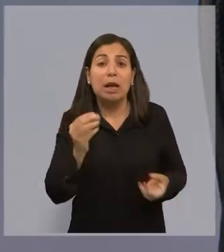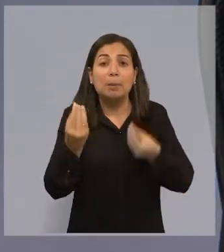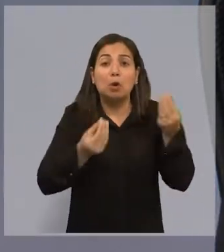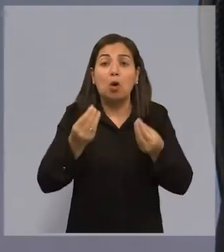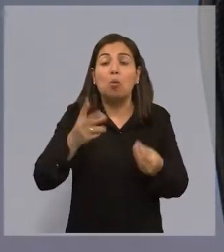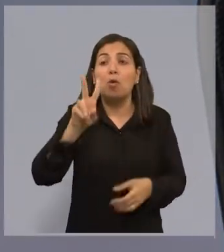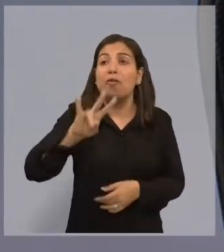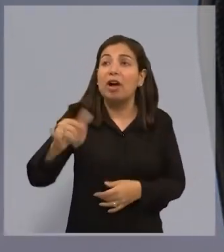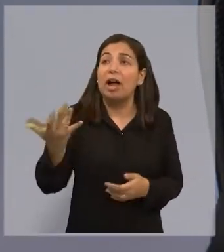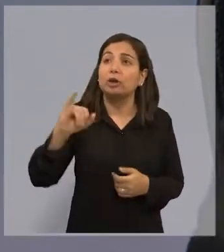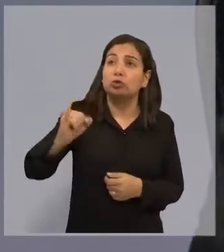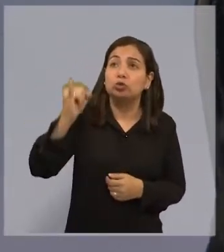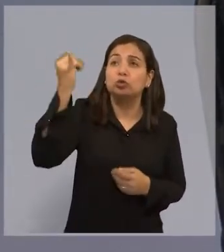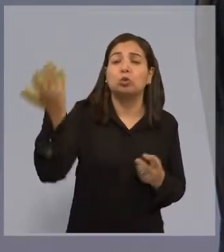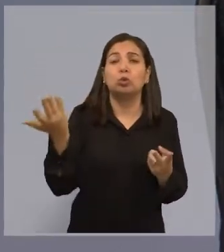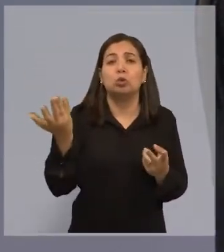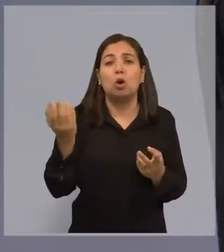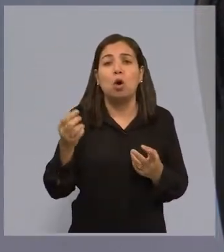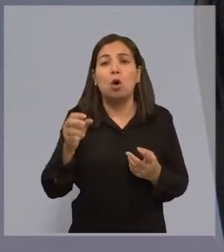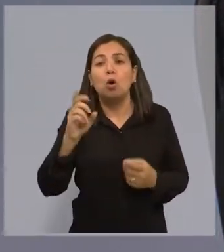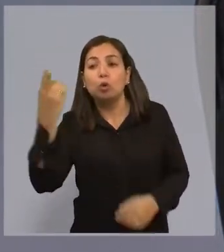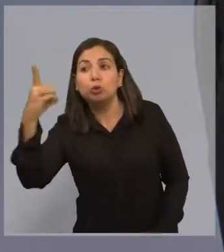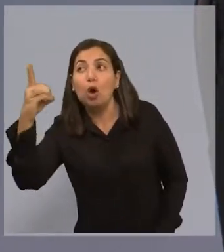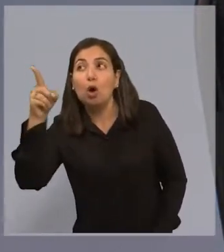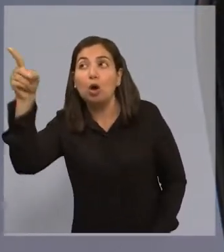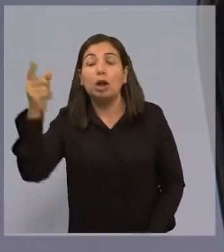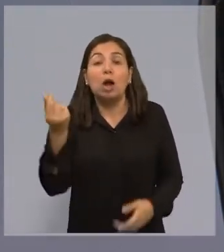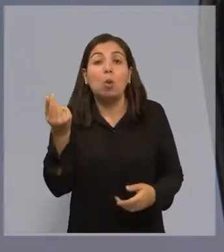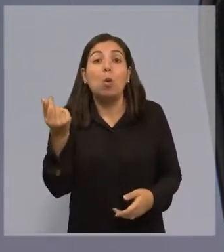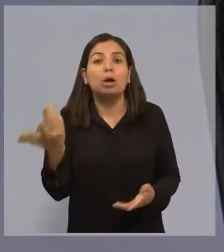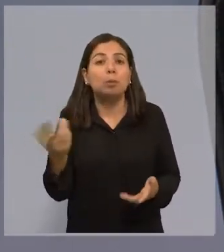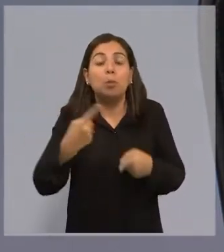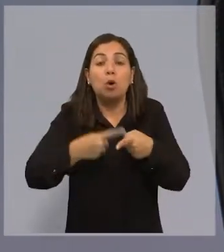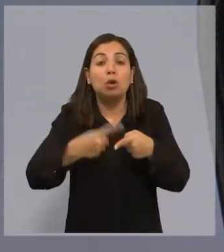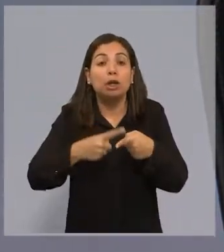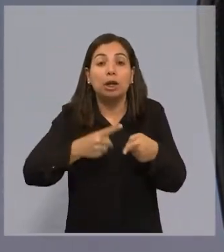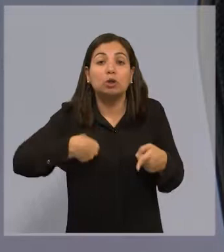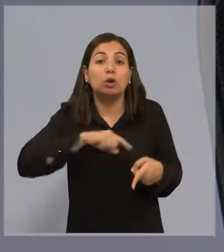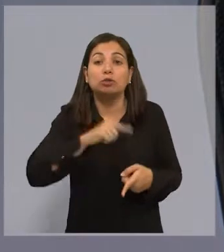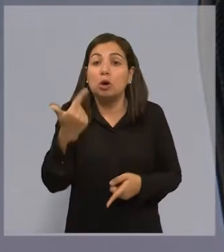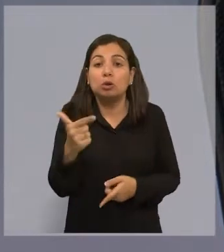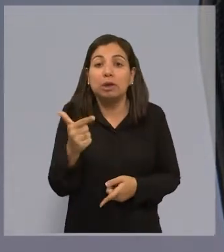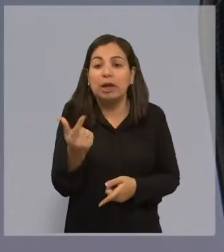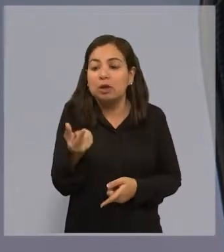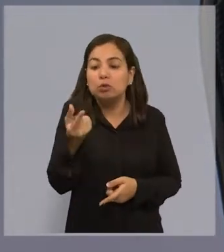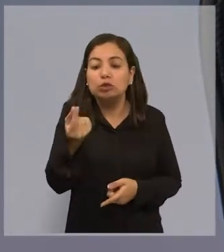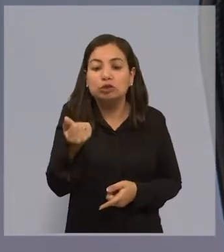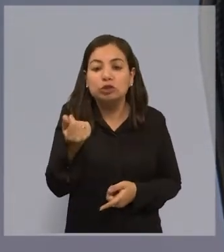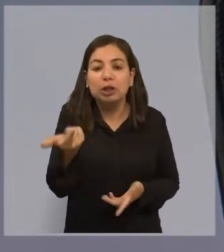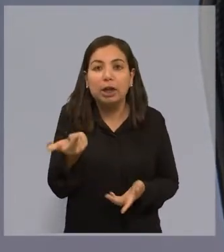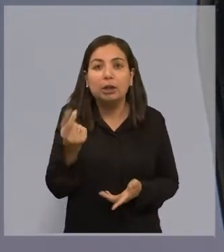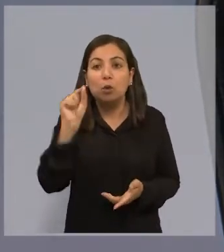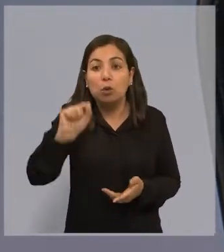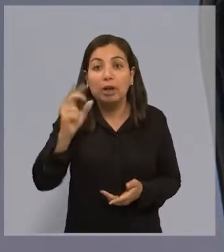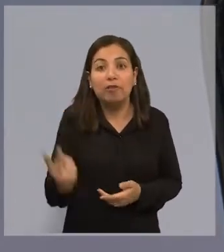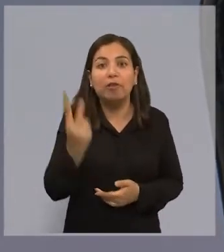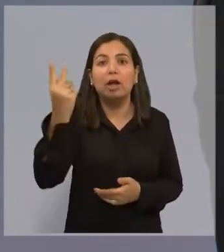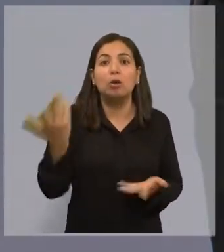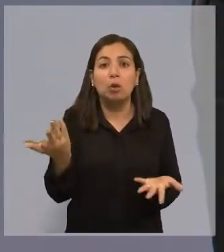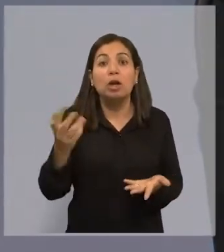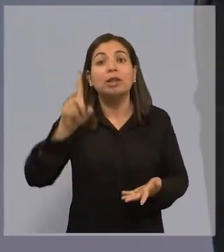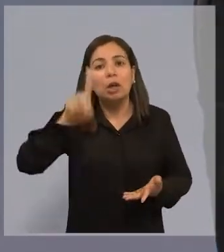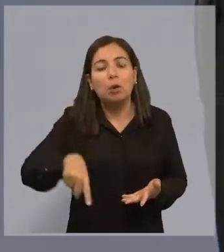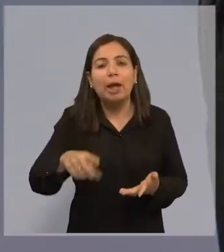quanto é que vai ser o juro, quanto é que vai ser o preço, o valor do dólar, porque você não tem uma moeda de referência. Essa incerteza é que gera a